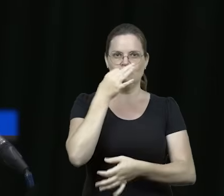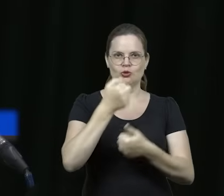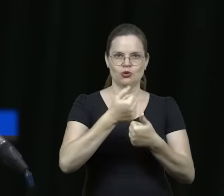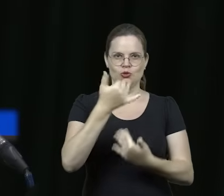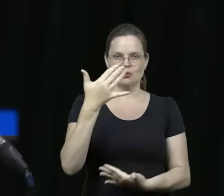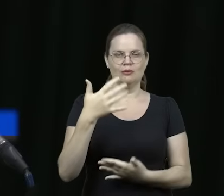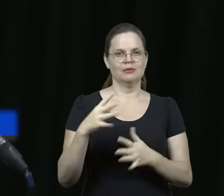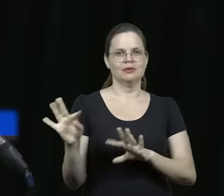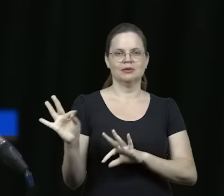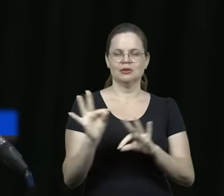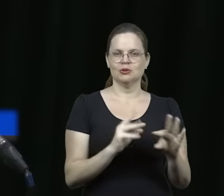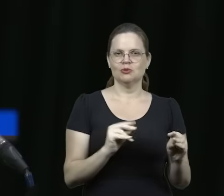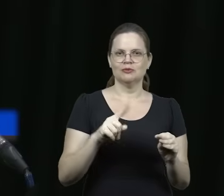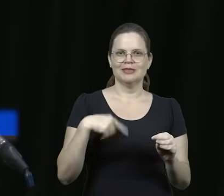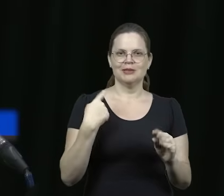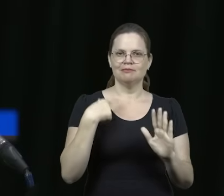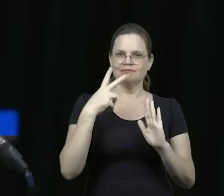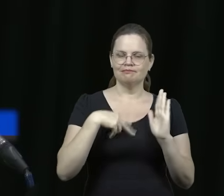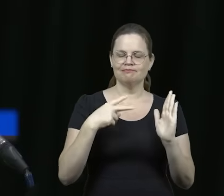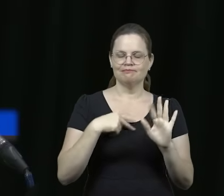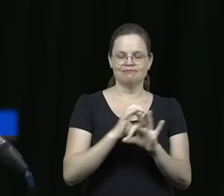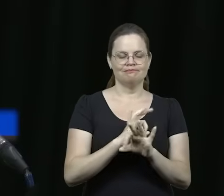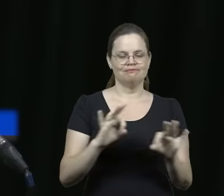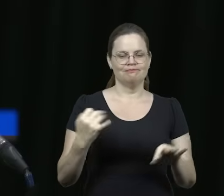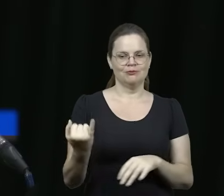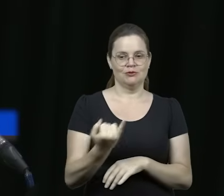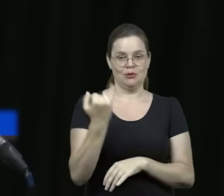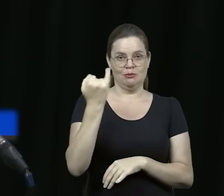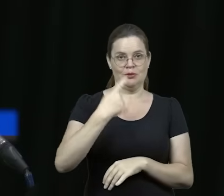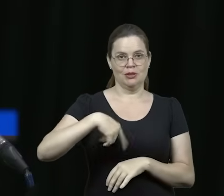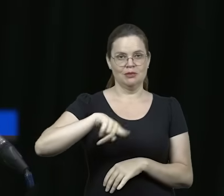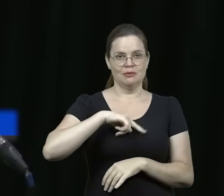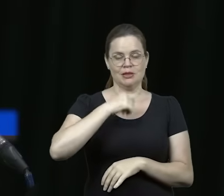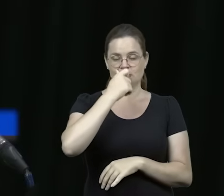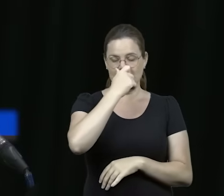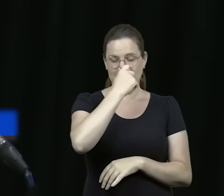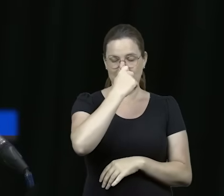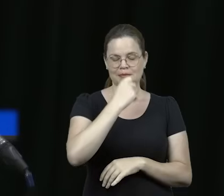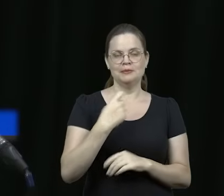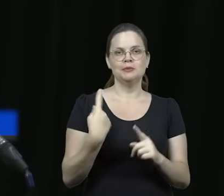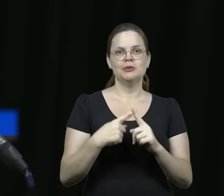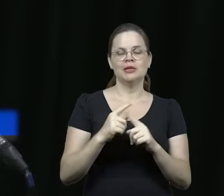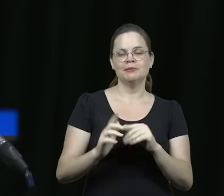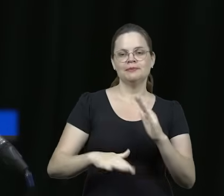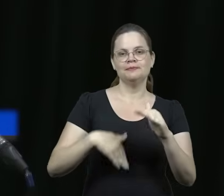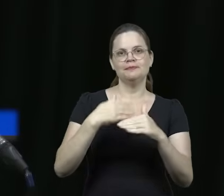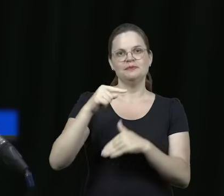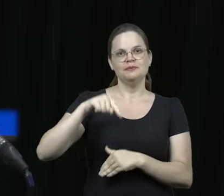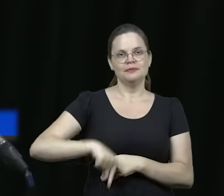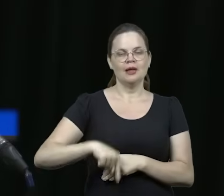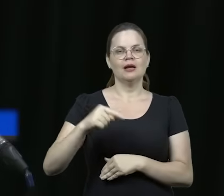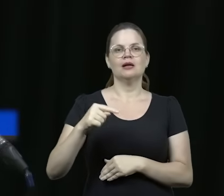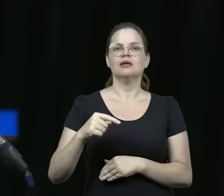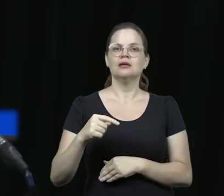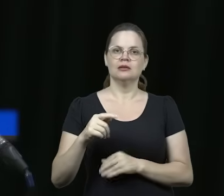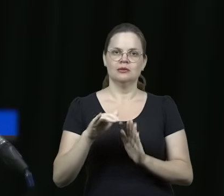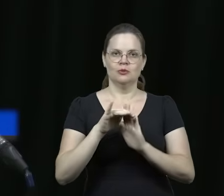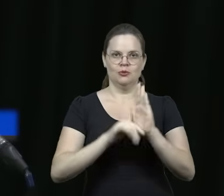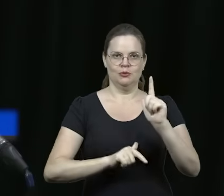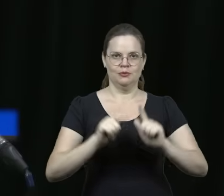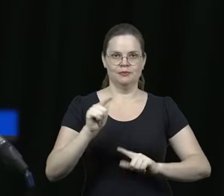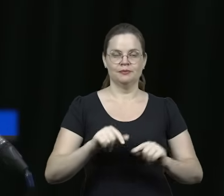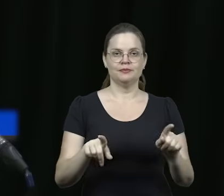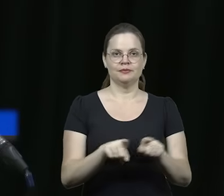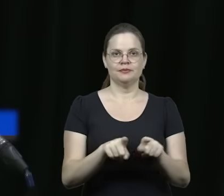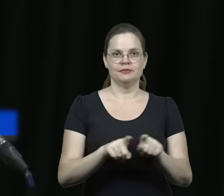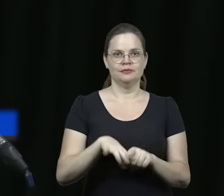é? Foram de grande importância para nós, para o aperfeiçoamento deste programa. E como falamos